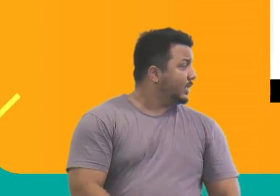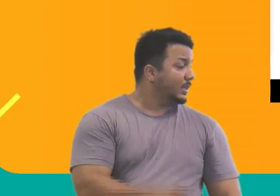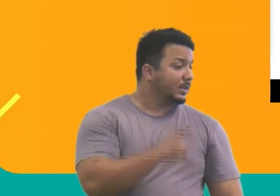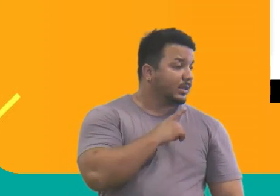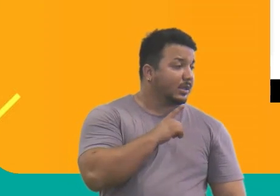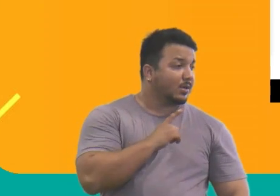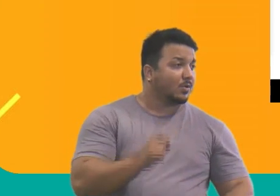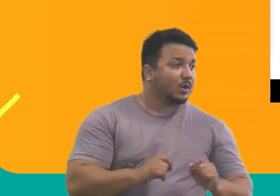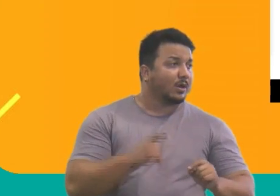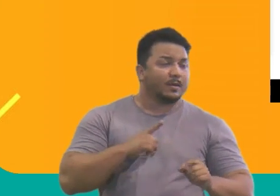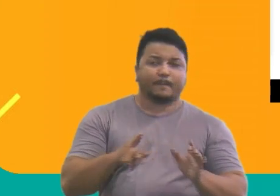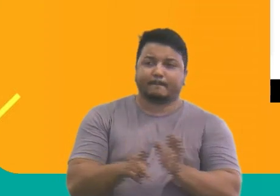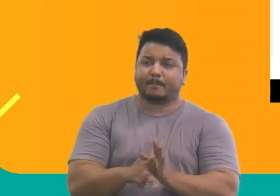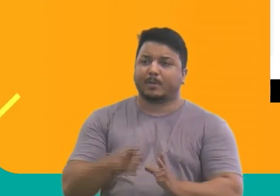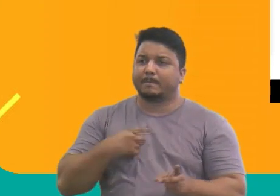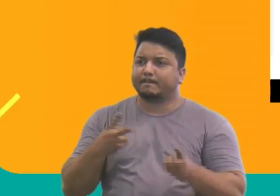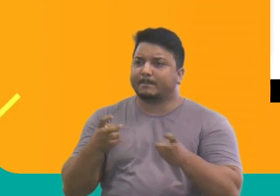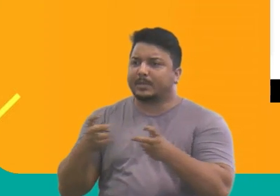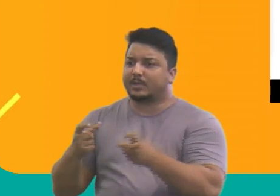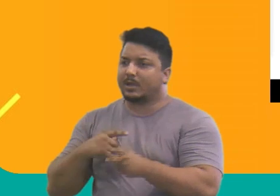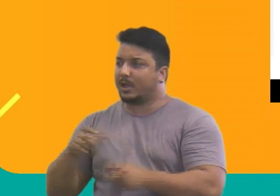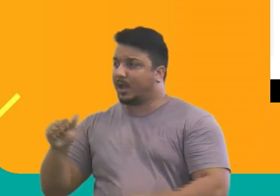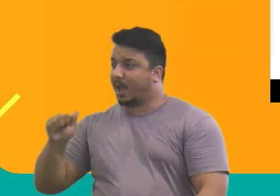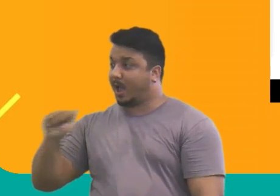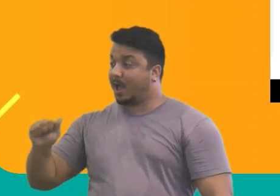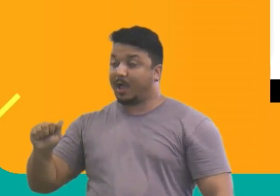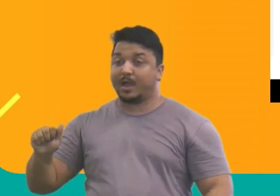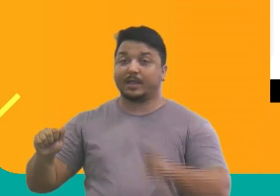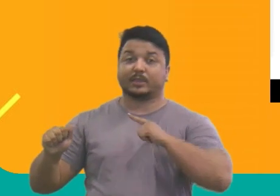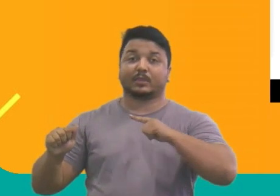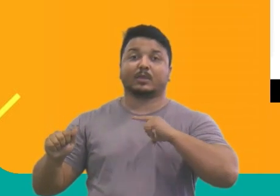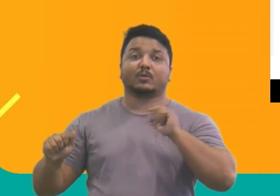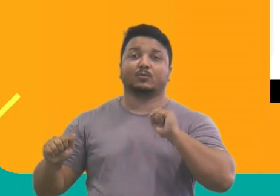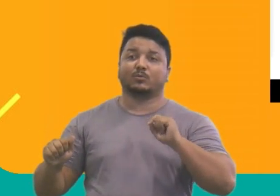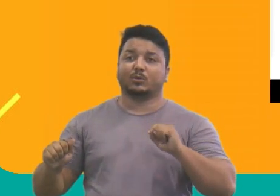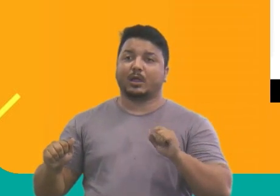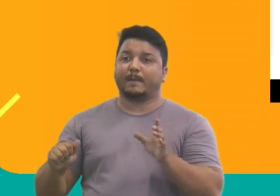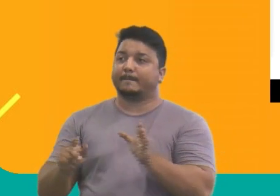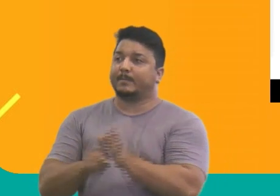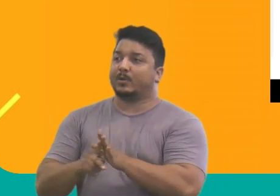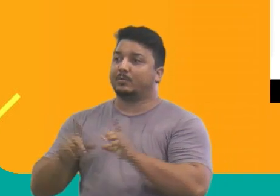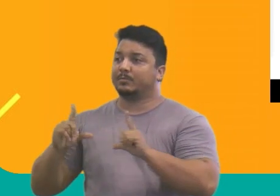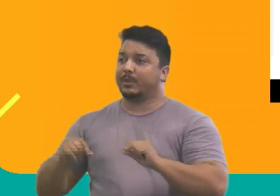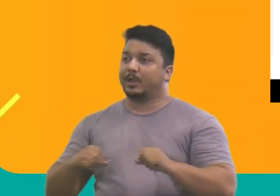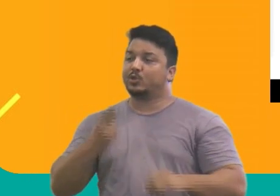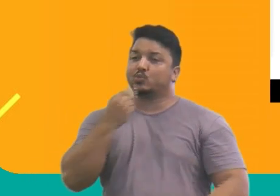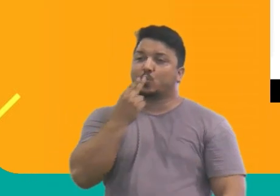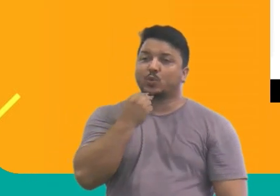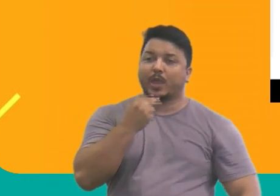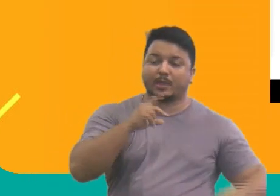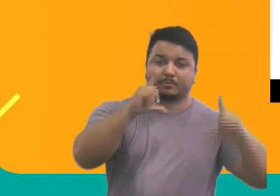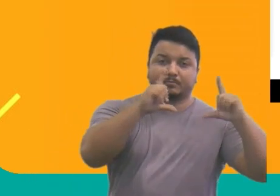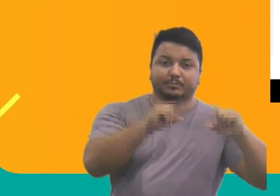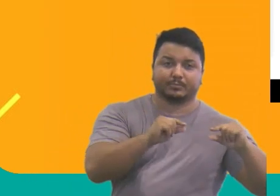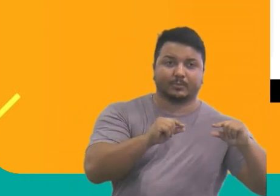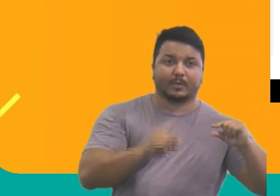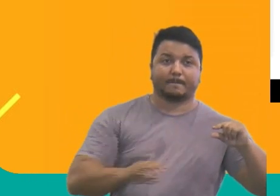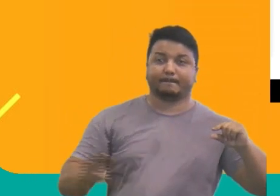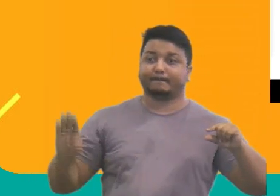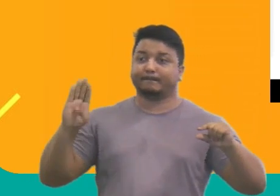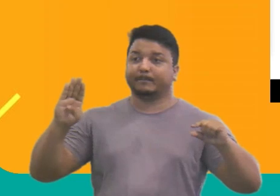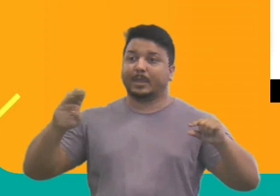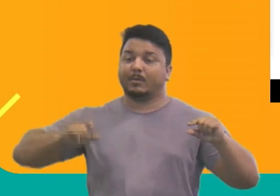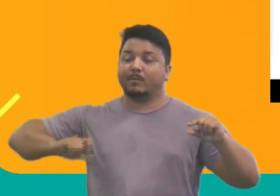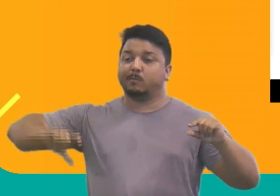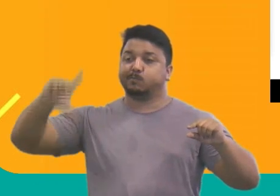esquema. Se a gente vê aqui no lado A, a gente tem menor fluxo de nutrientes. No lado B, a gente tem